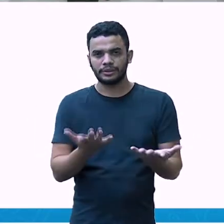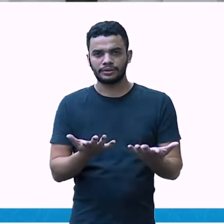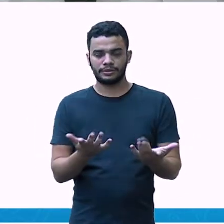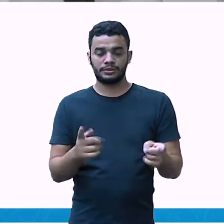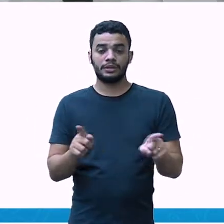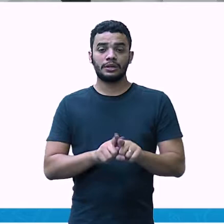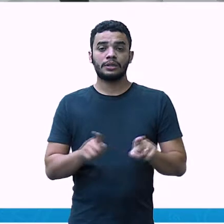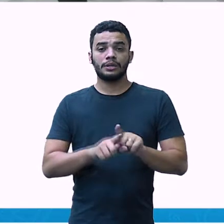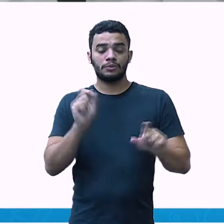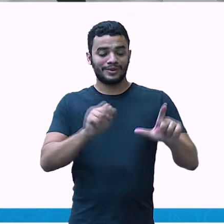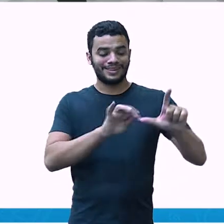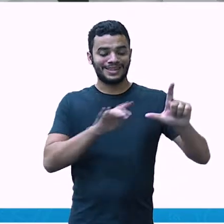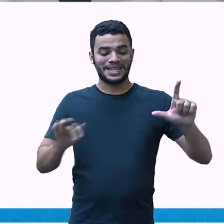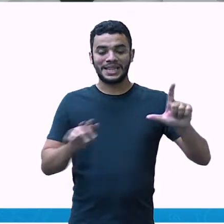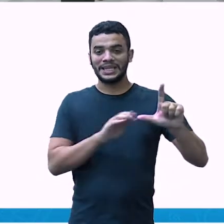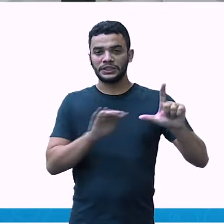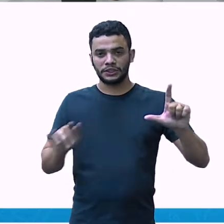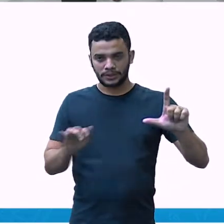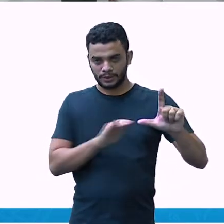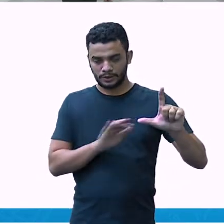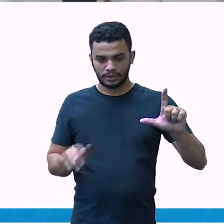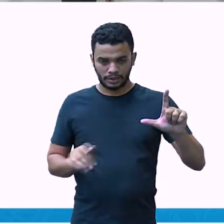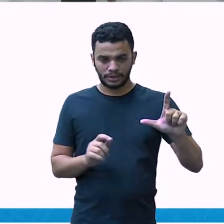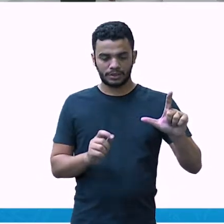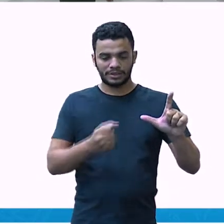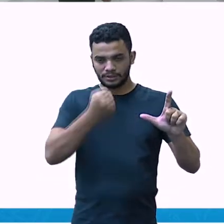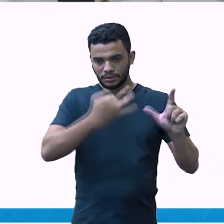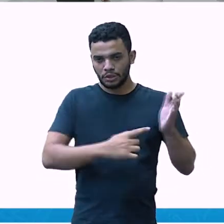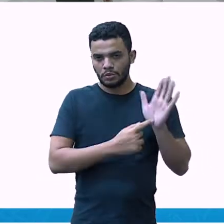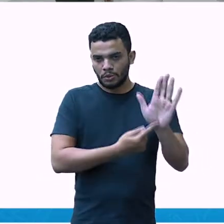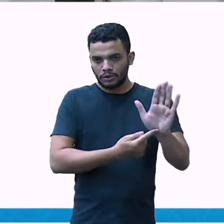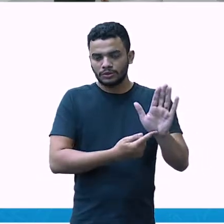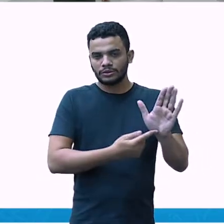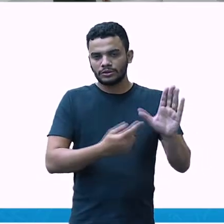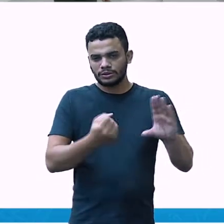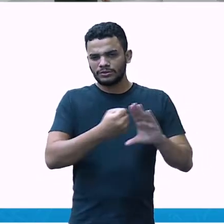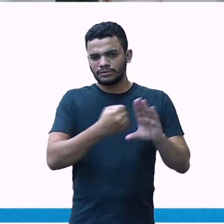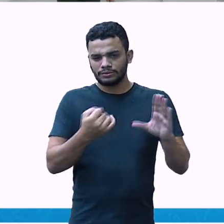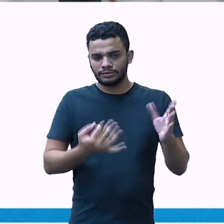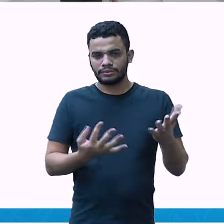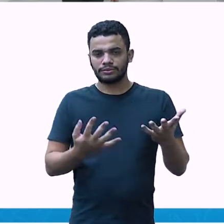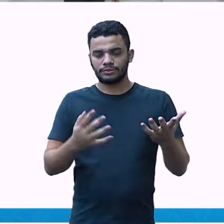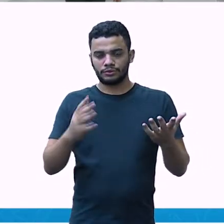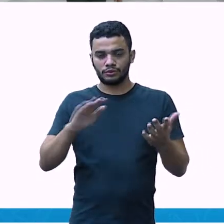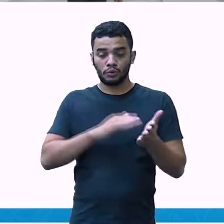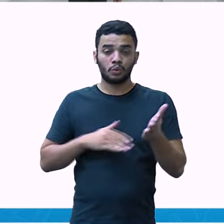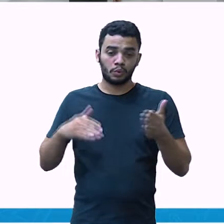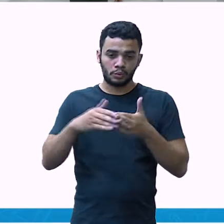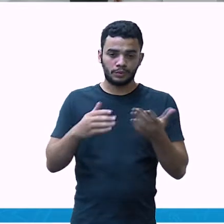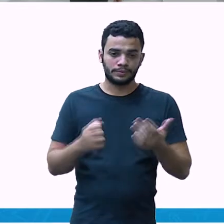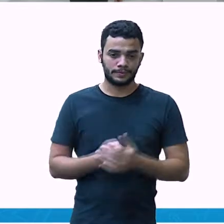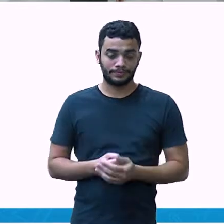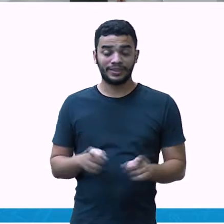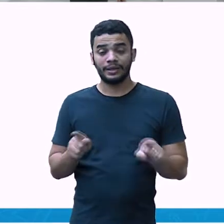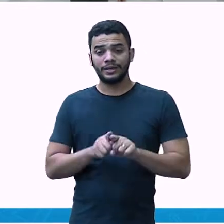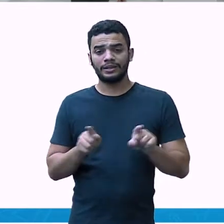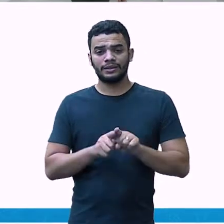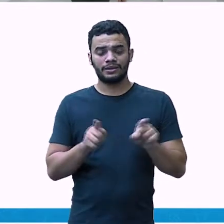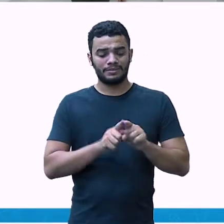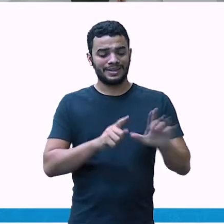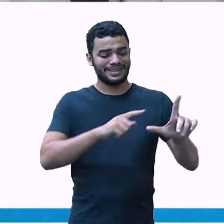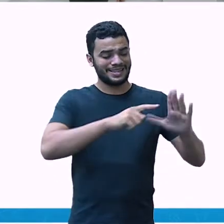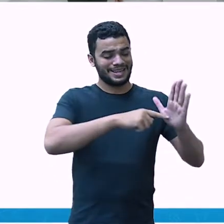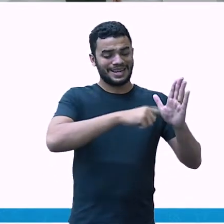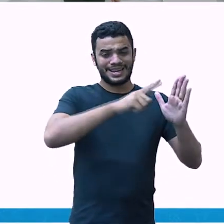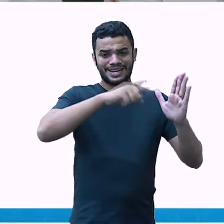melhor o que você quer passar. E os tipos de gráfico utilizado. Quando a gente fala em tipos de gráfico utilizado, por que tem